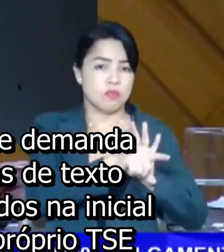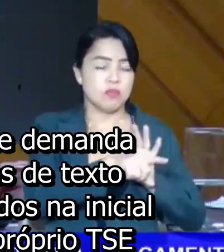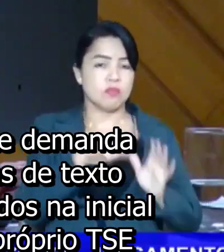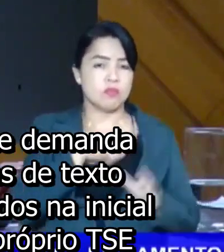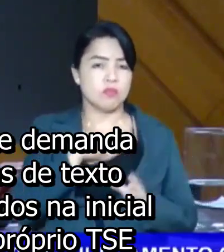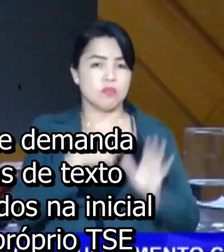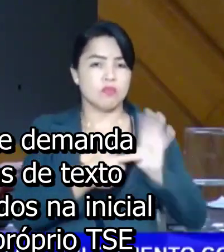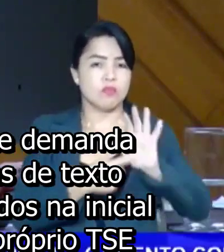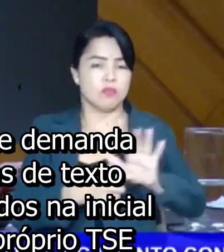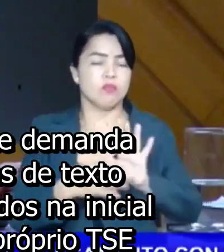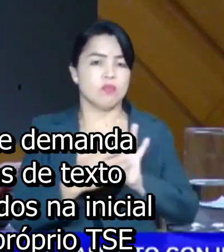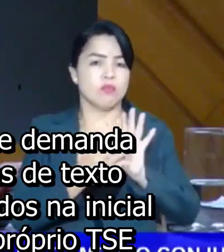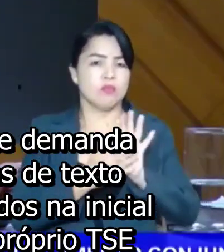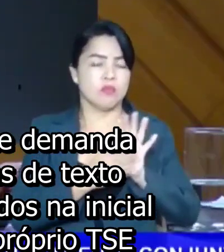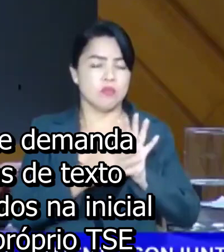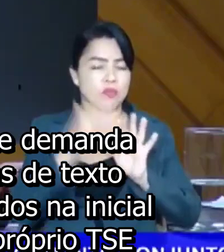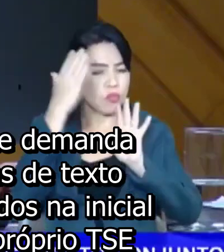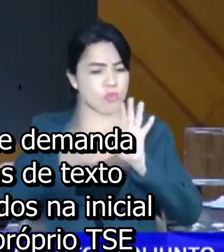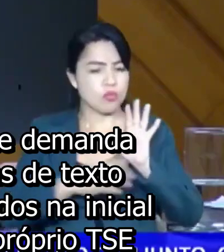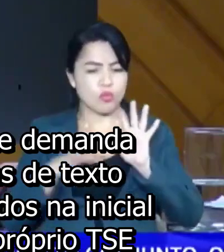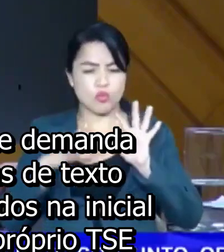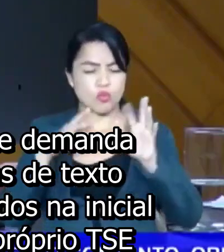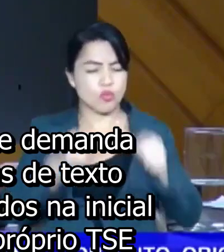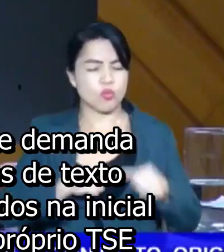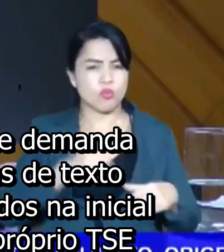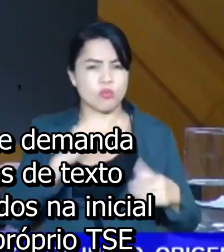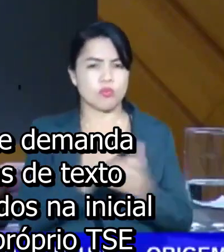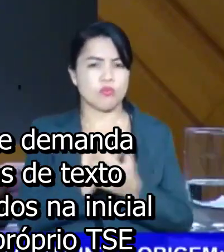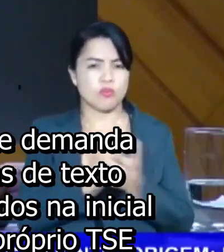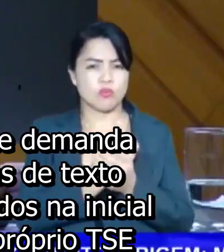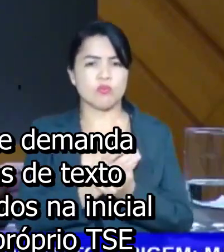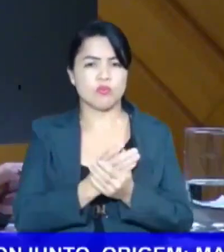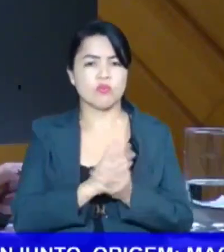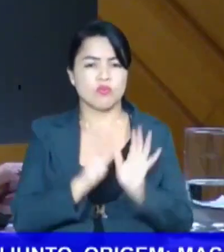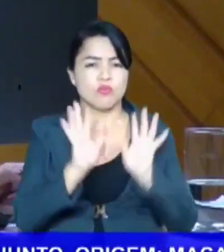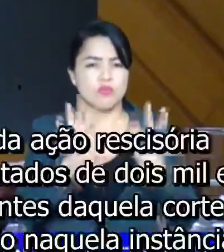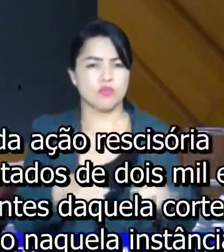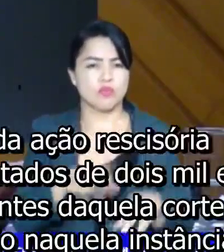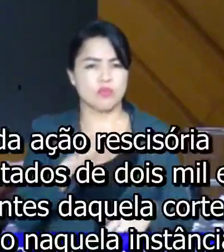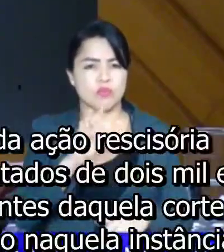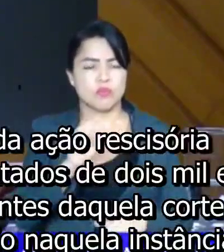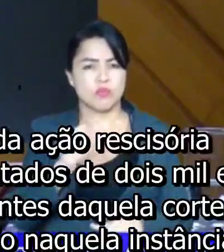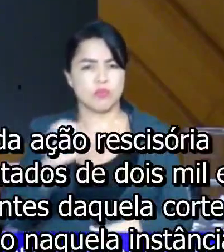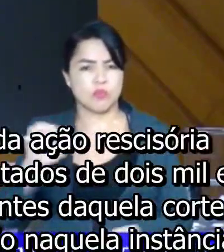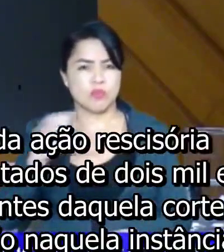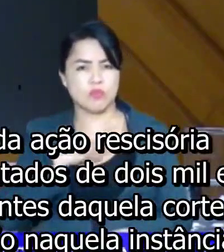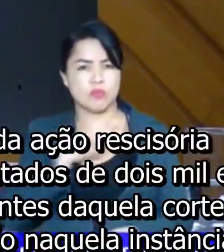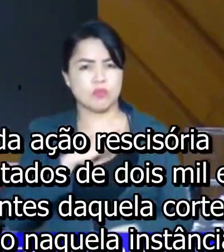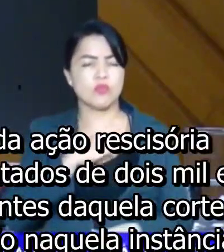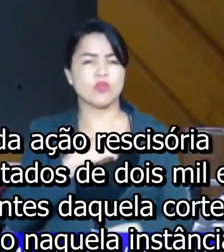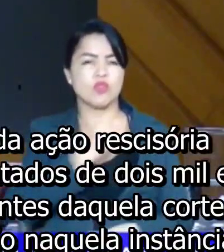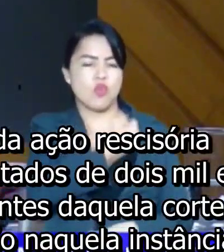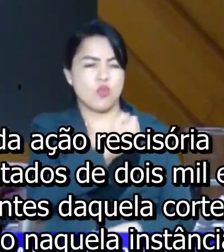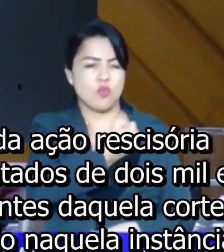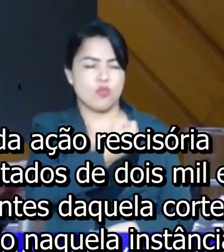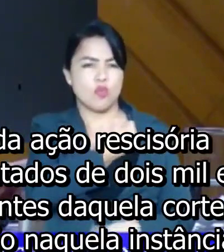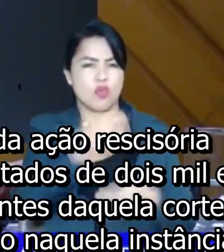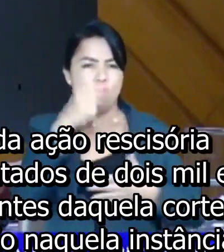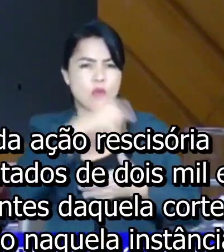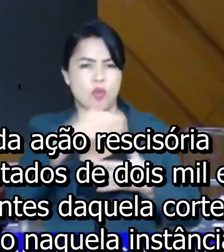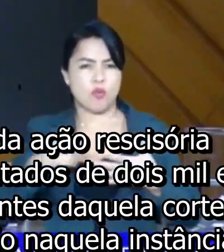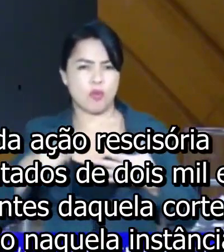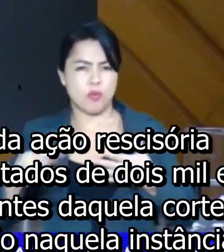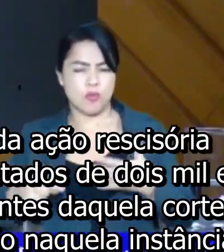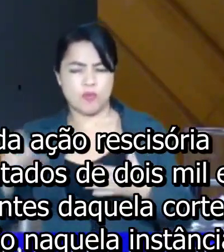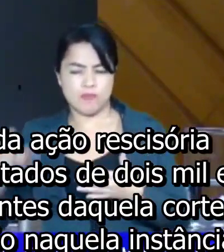na inicial, verifica-se que todos são julgados já superados pelo próprio TSE. Os acordos enumerados pelo agravante, prolatados no